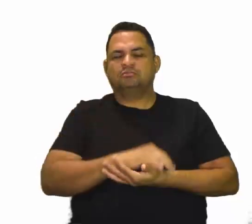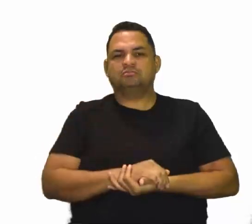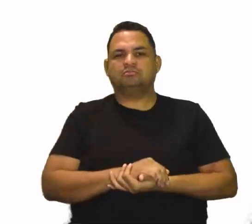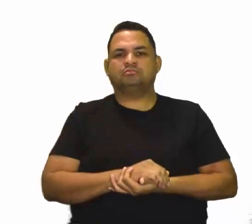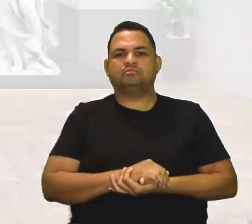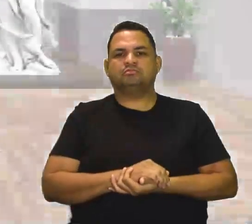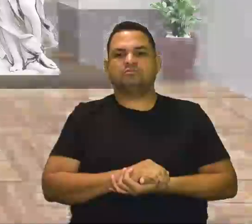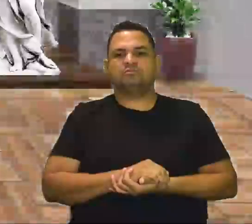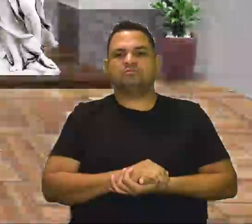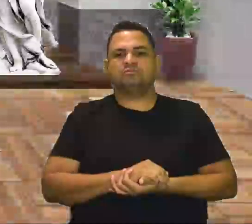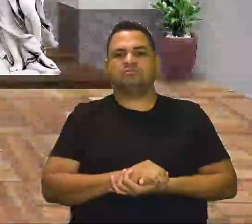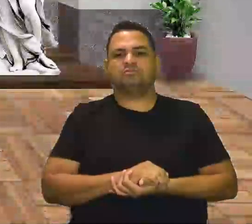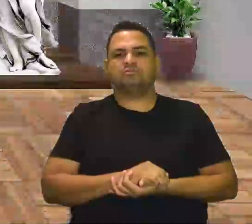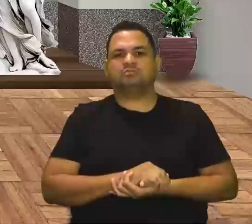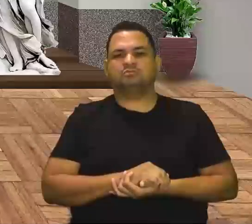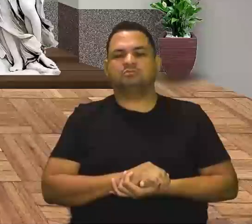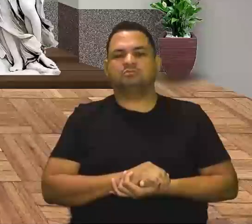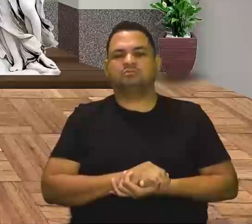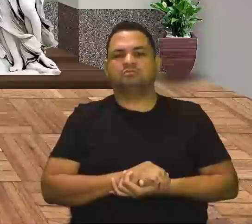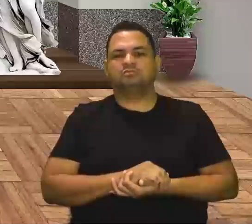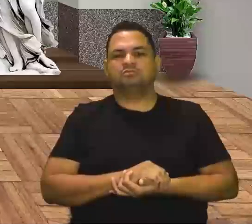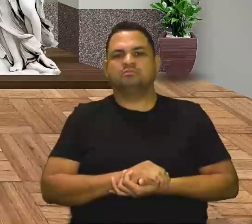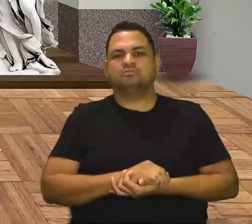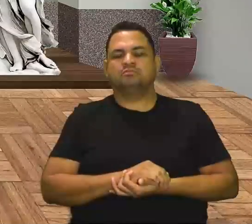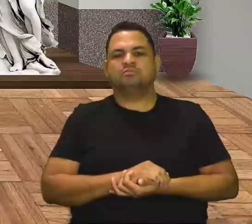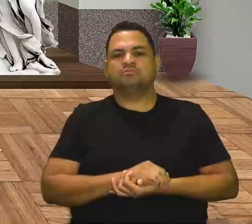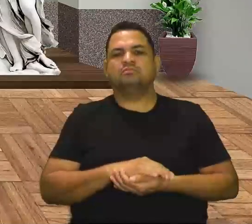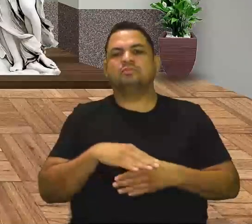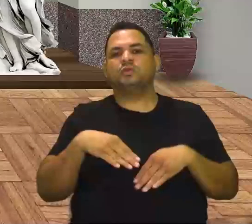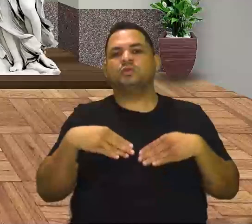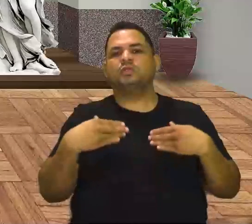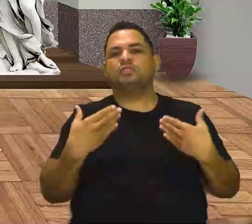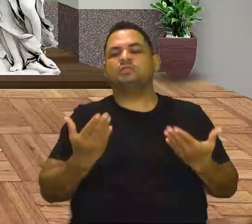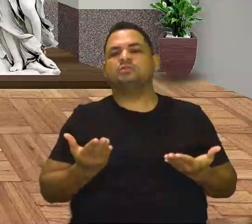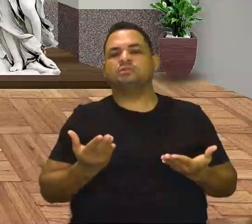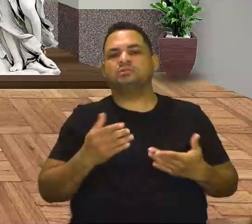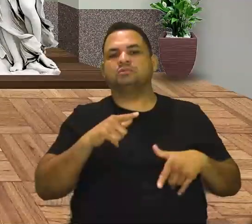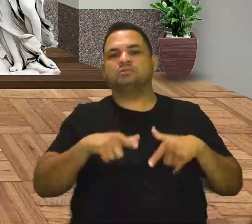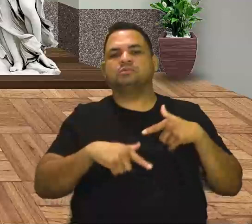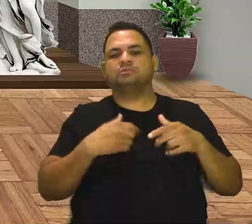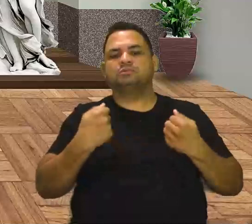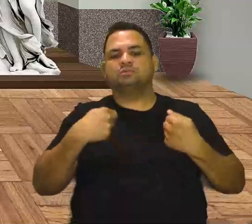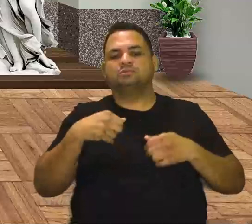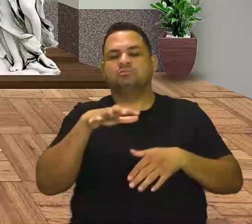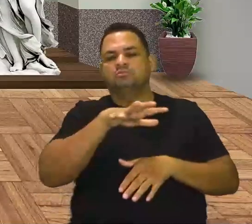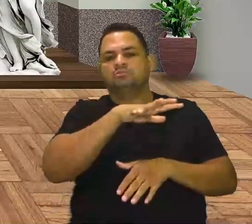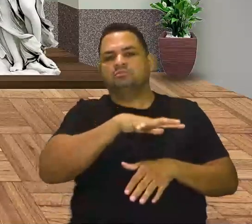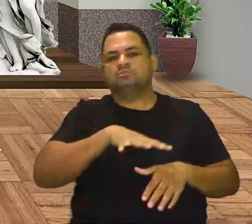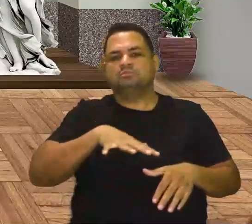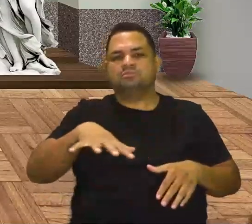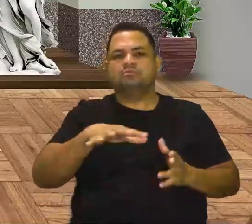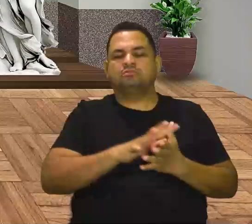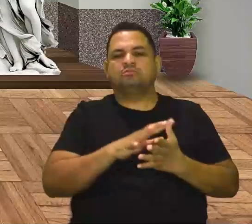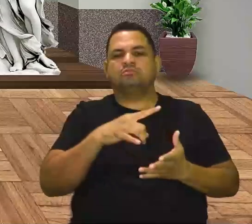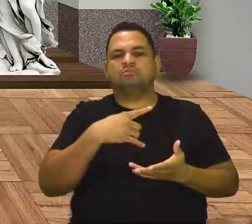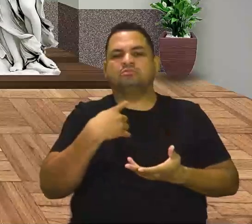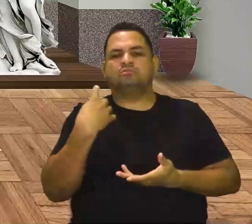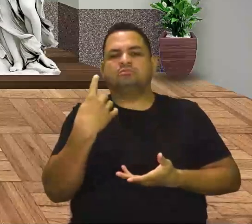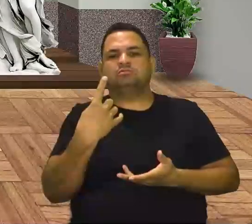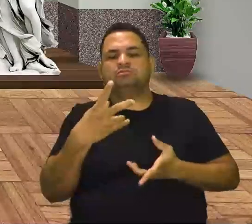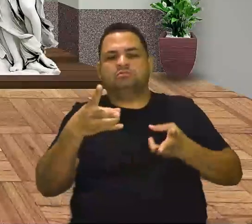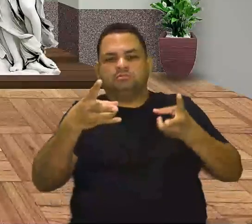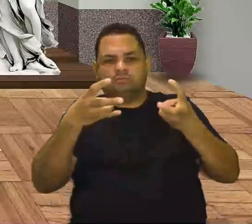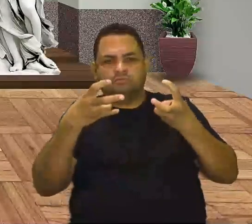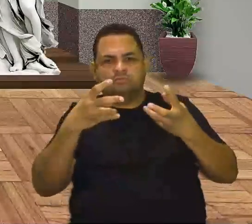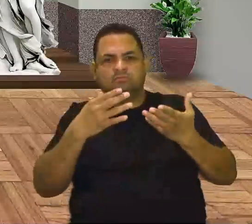Aí, a questão, quando ela trabalha já sobre o poder local, nós já percebemos